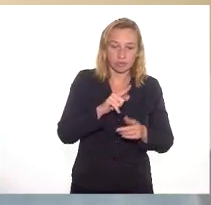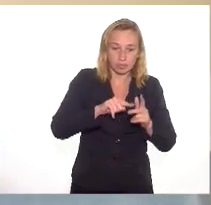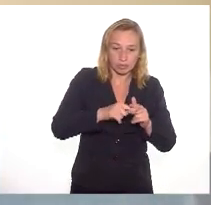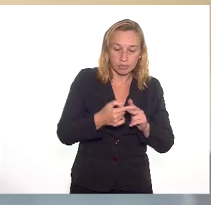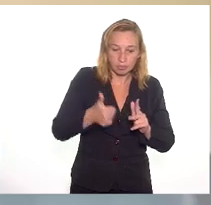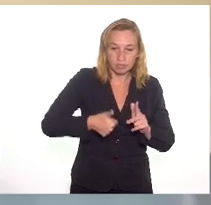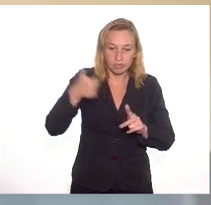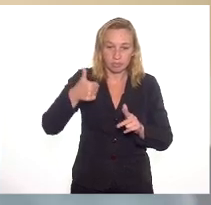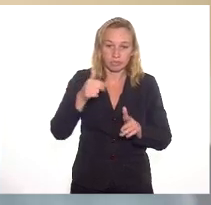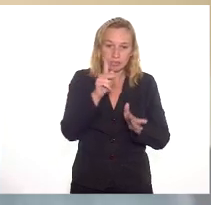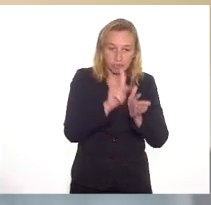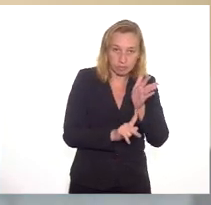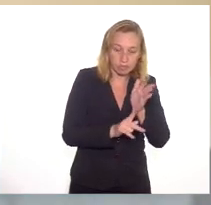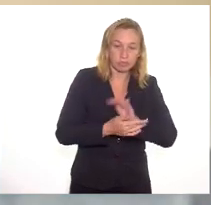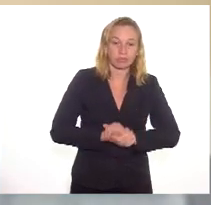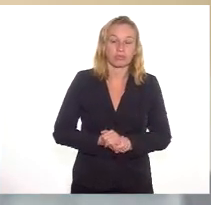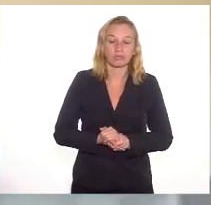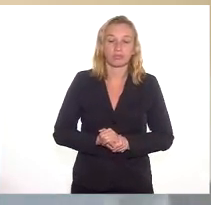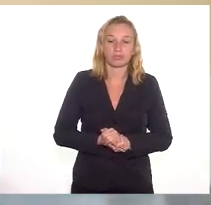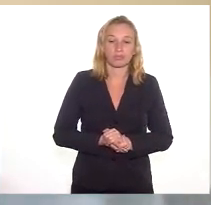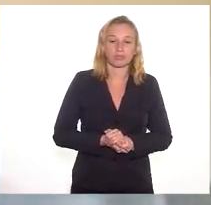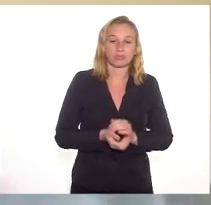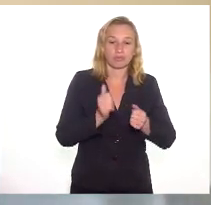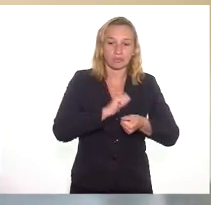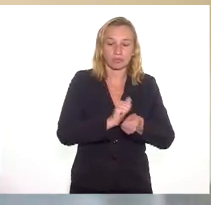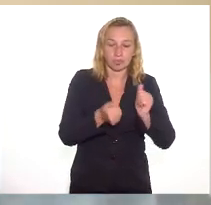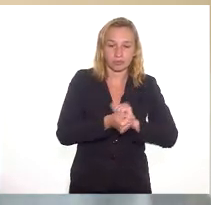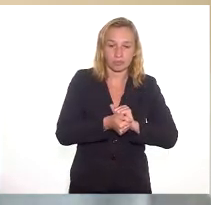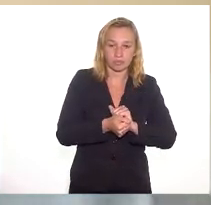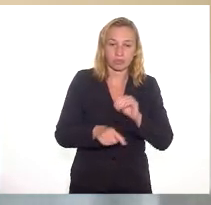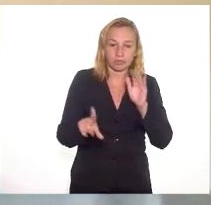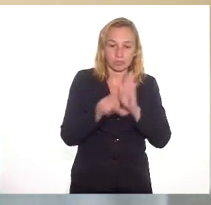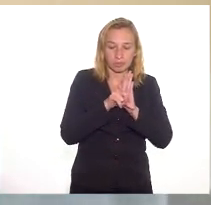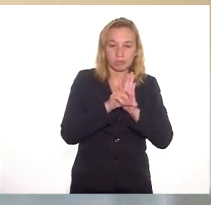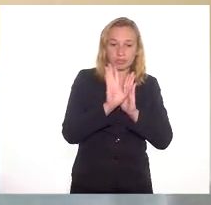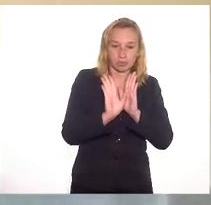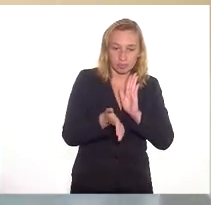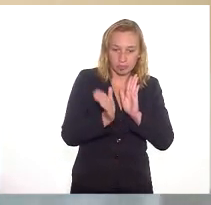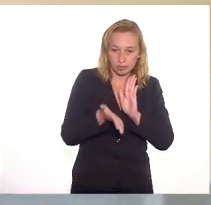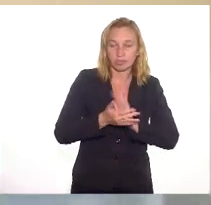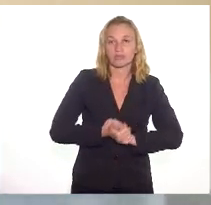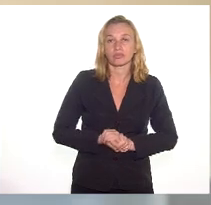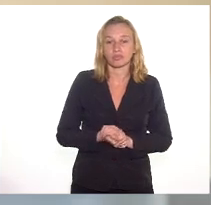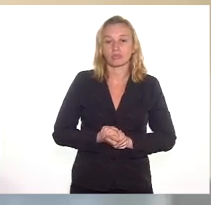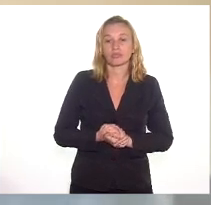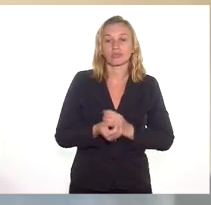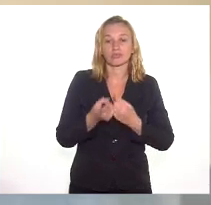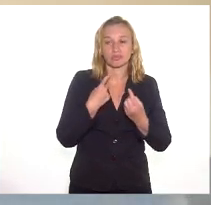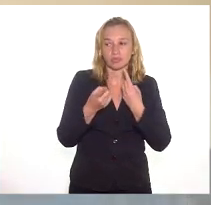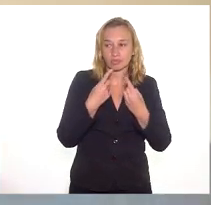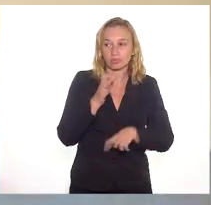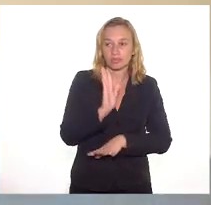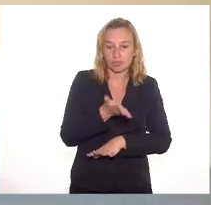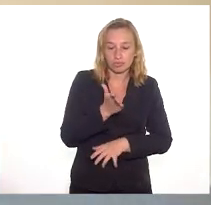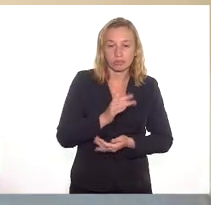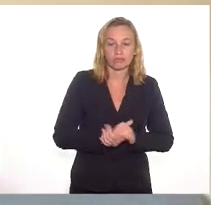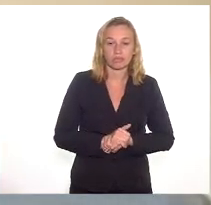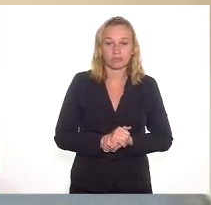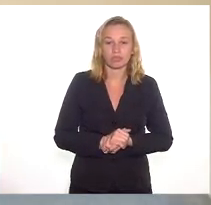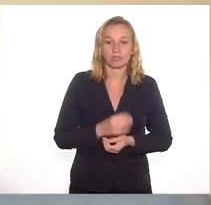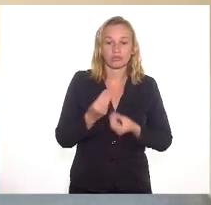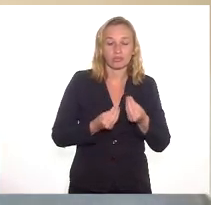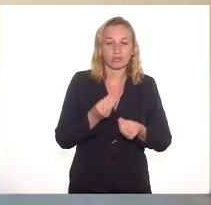aperfeiçoar o projeto para que ele esteja de acordo com essa legislação já em vigência, com esse debate já em vigência sobre como